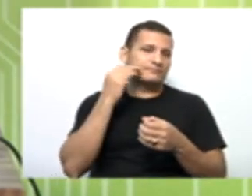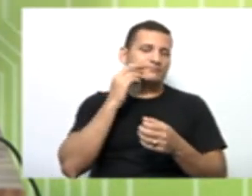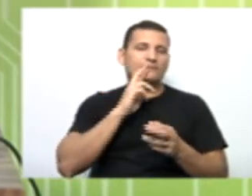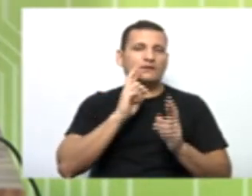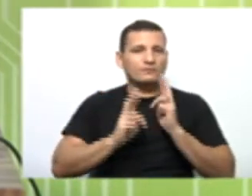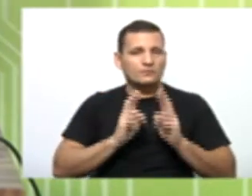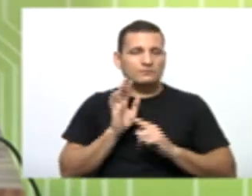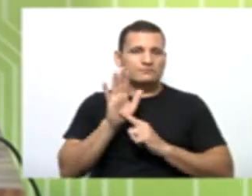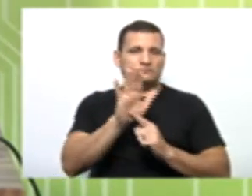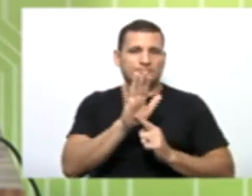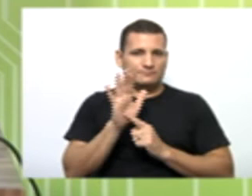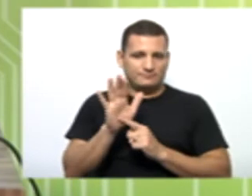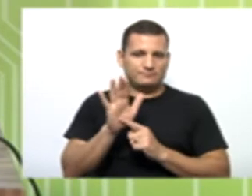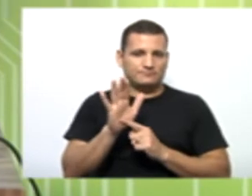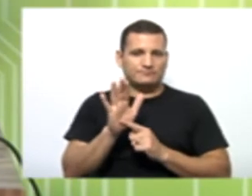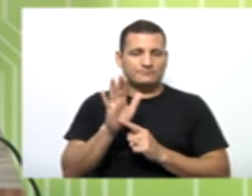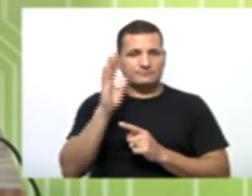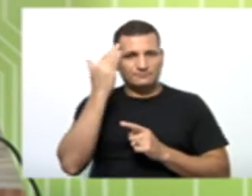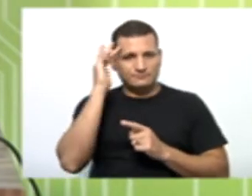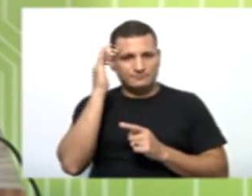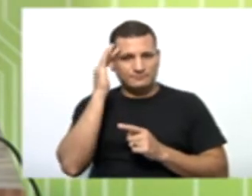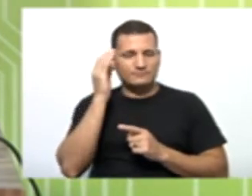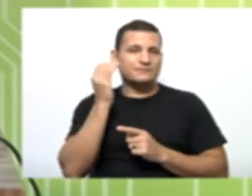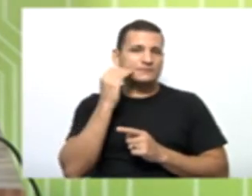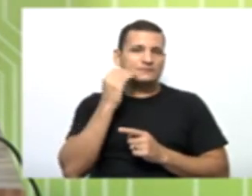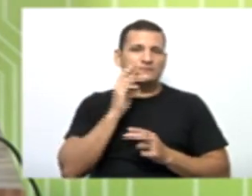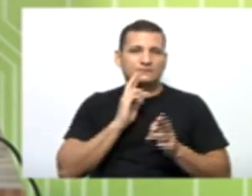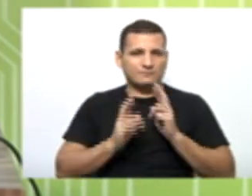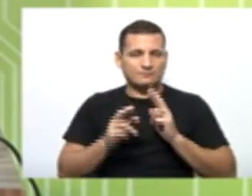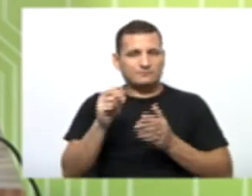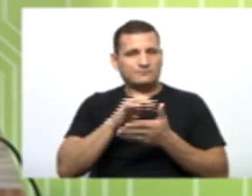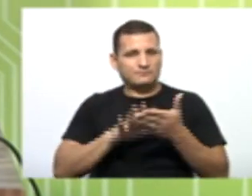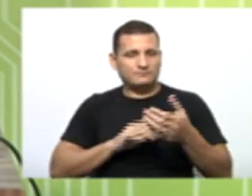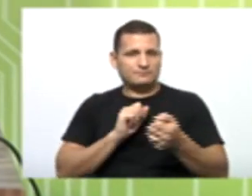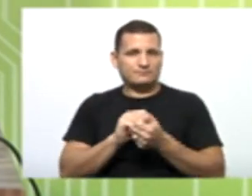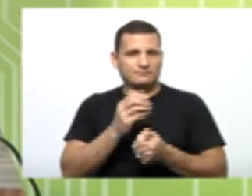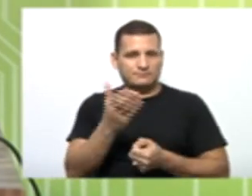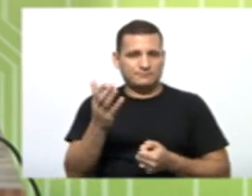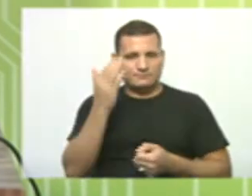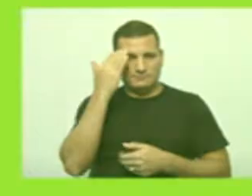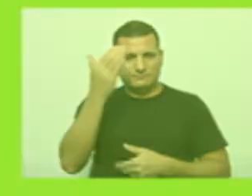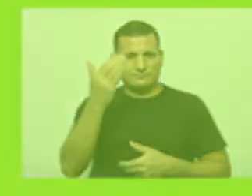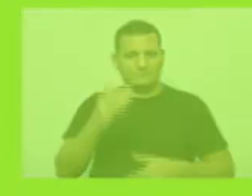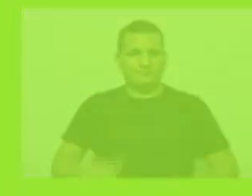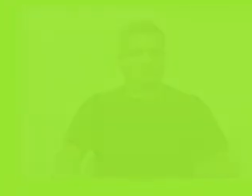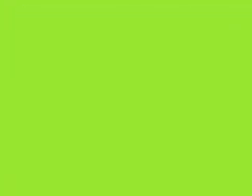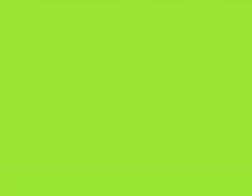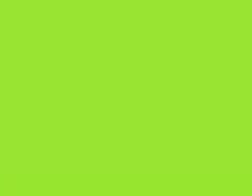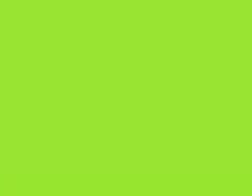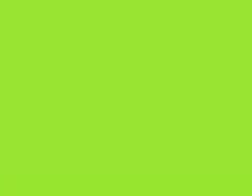responder, ajudá-los na compreensão e tentar responder essa atividade junto com vocês. Obrigado.